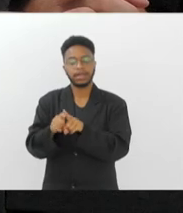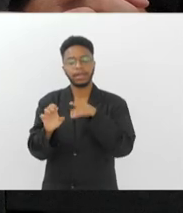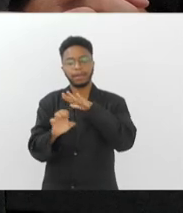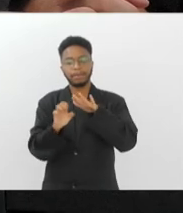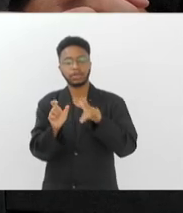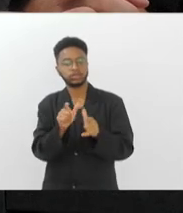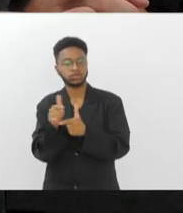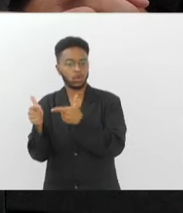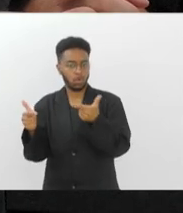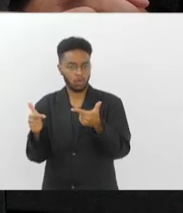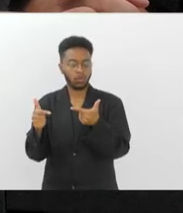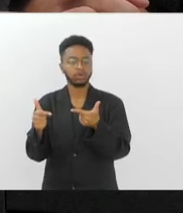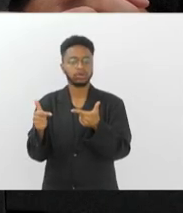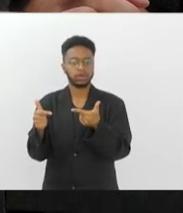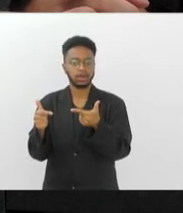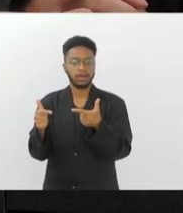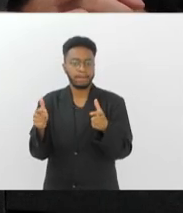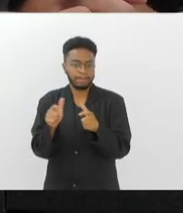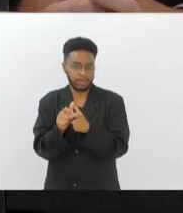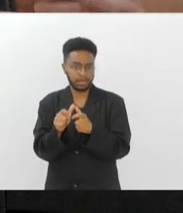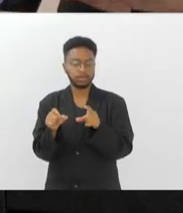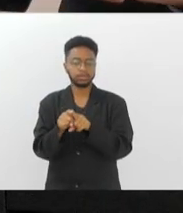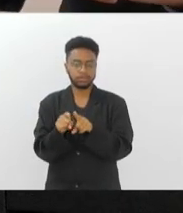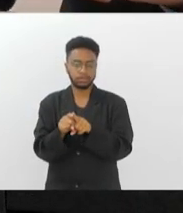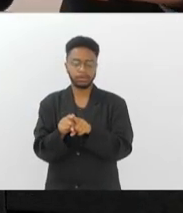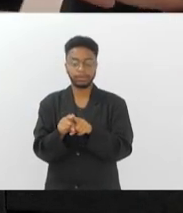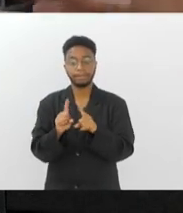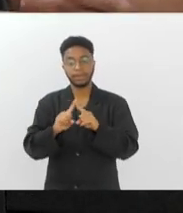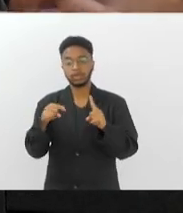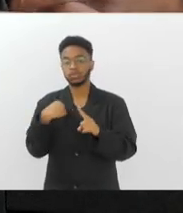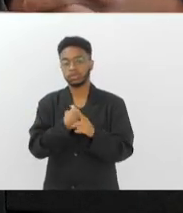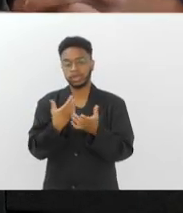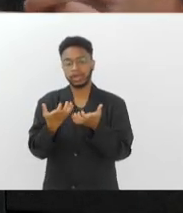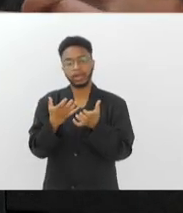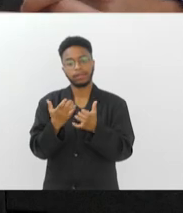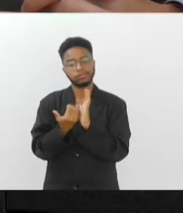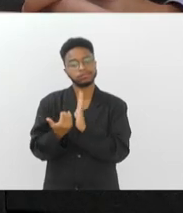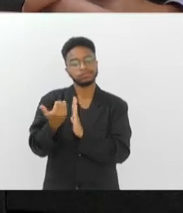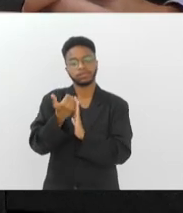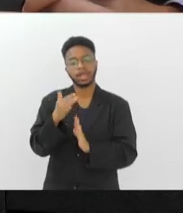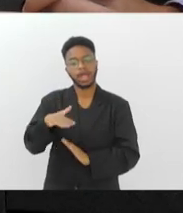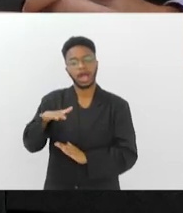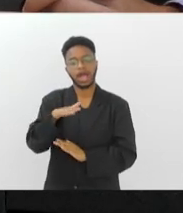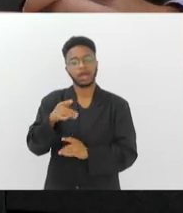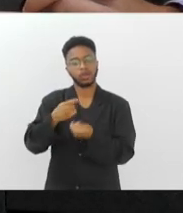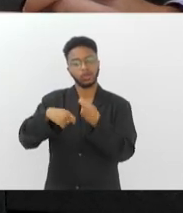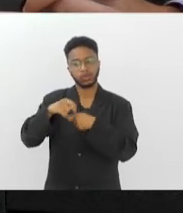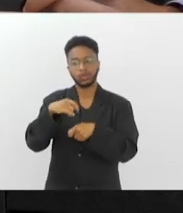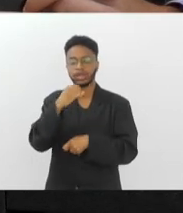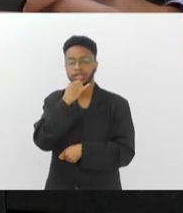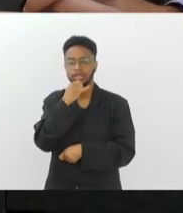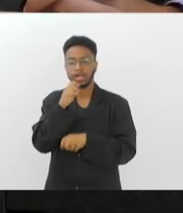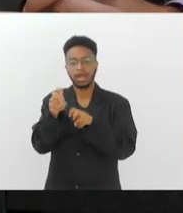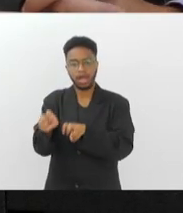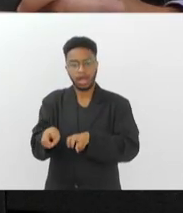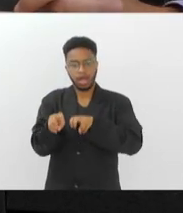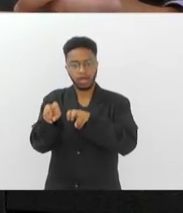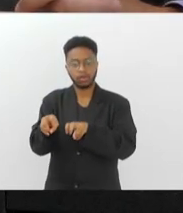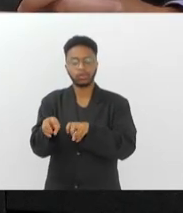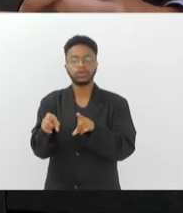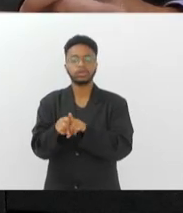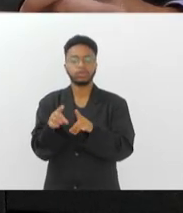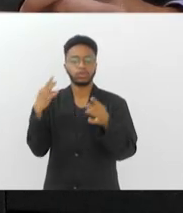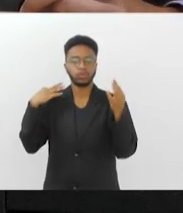empresas. Queremos mais em vários setores da economia, como no agronegócio,